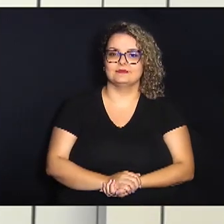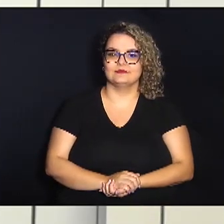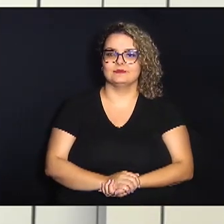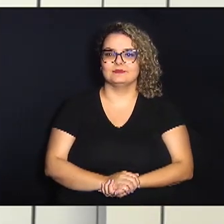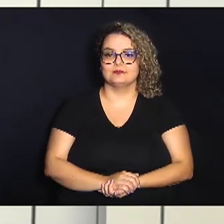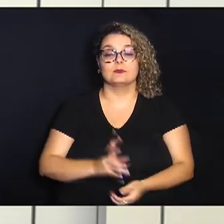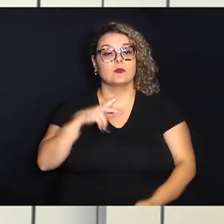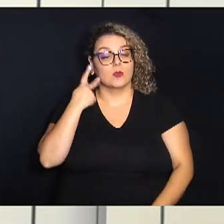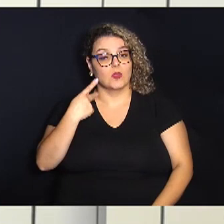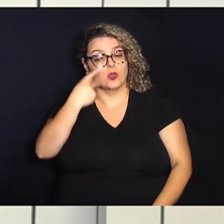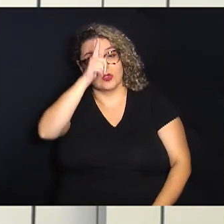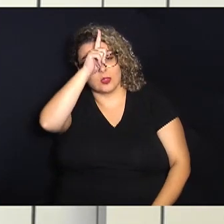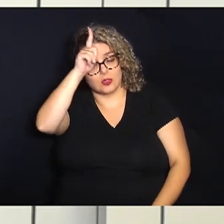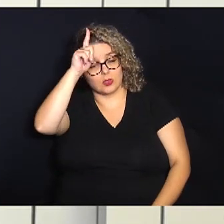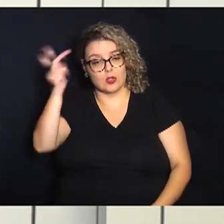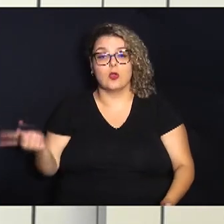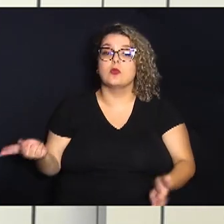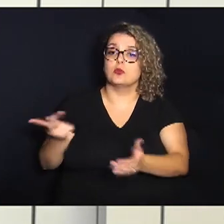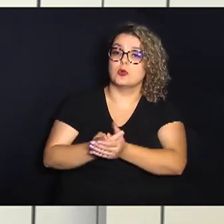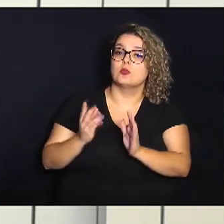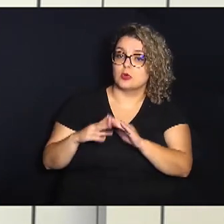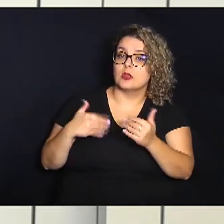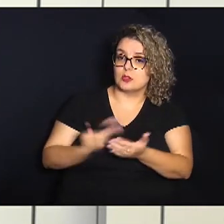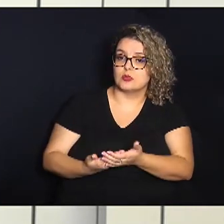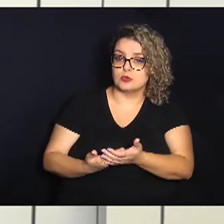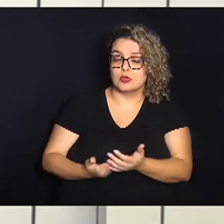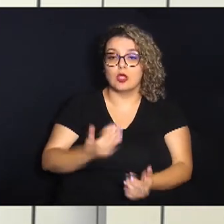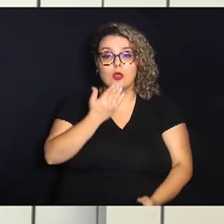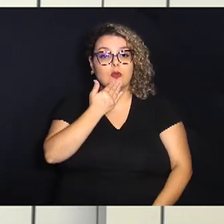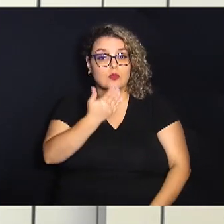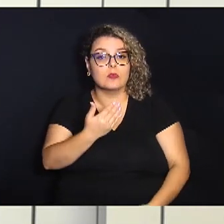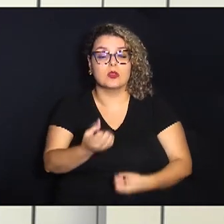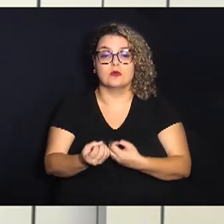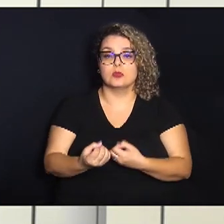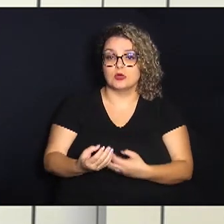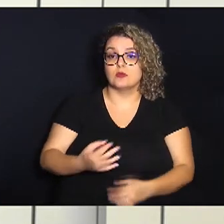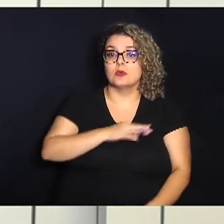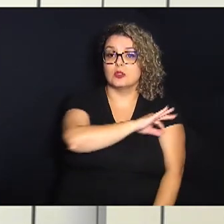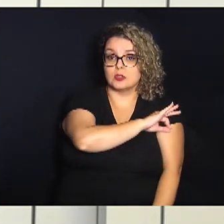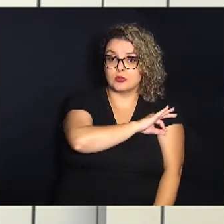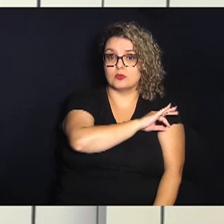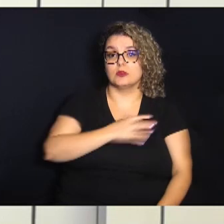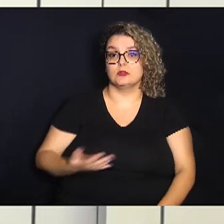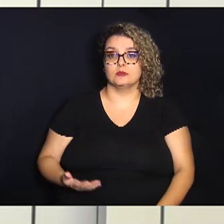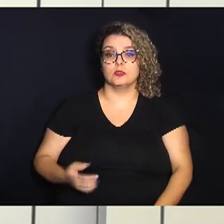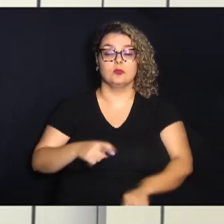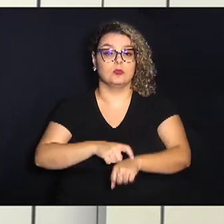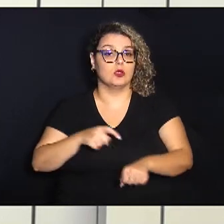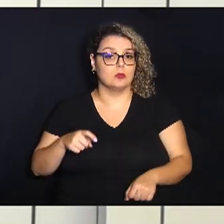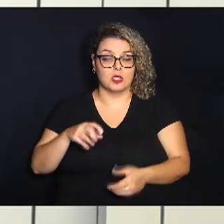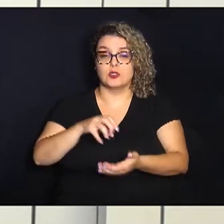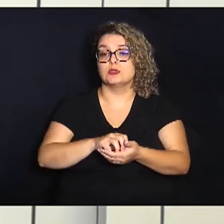O vereador Gustavo Peta protocola requerimento e solicita informações à Prefeitura sobre a situação do Centro